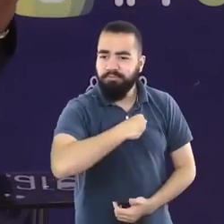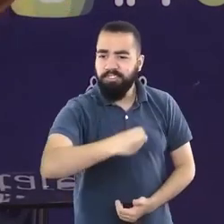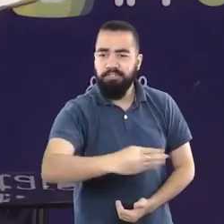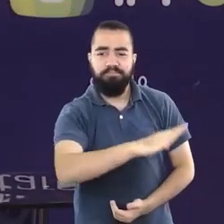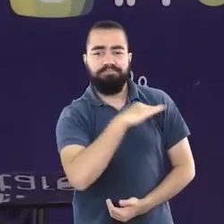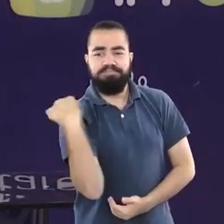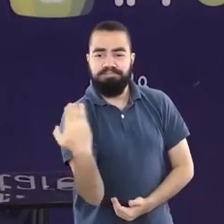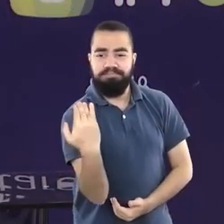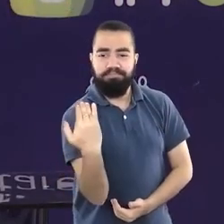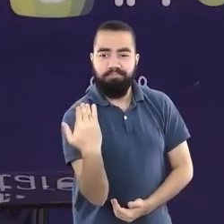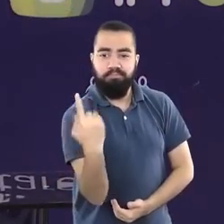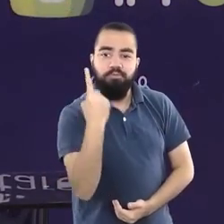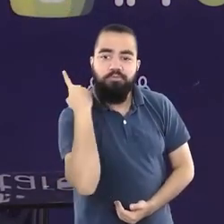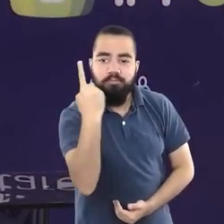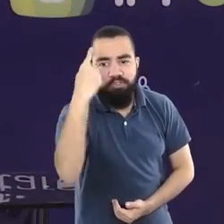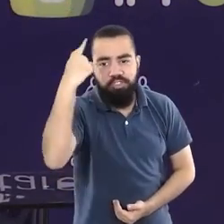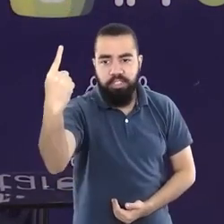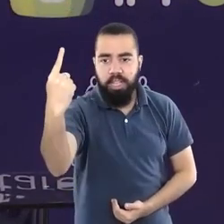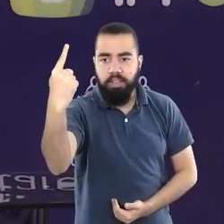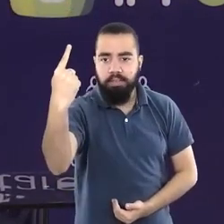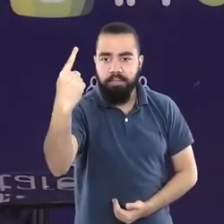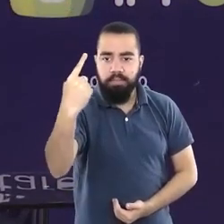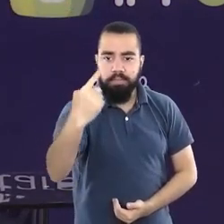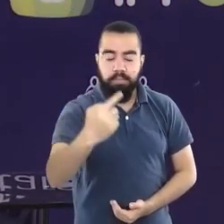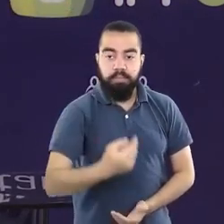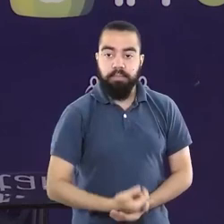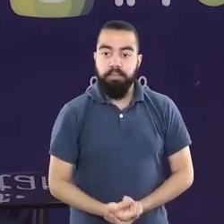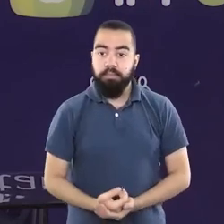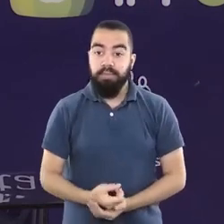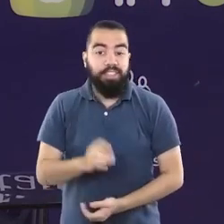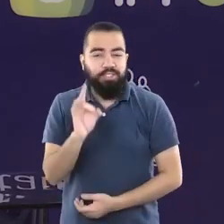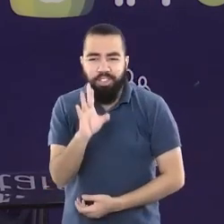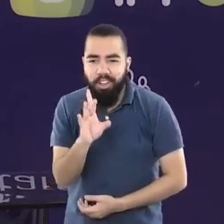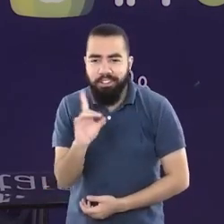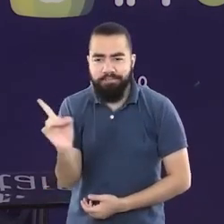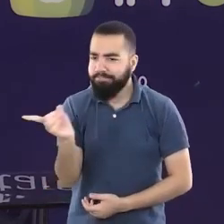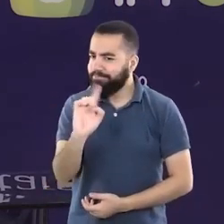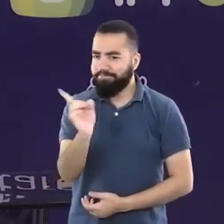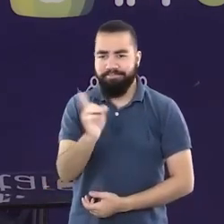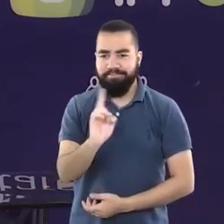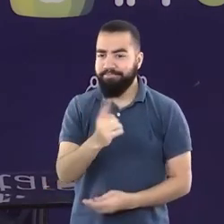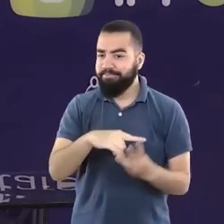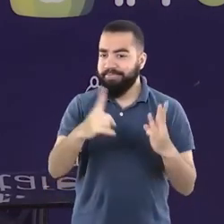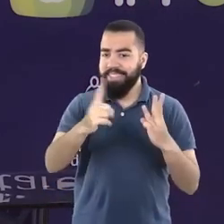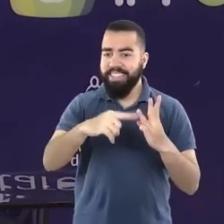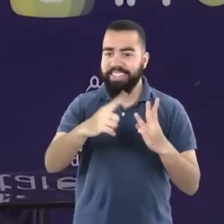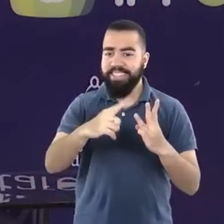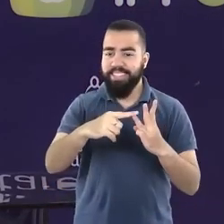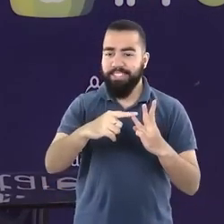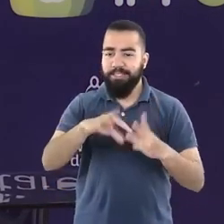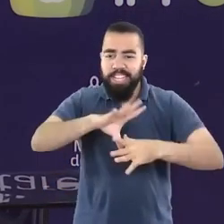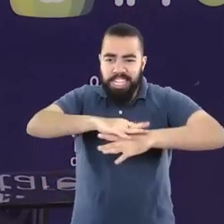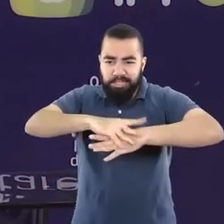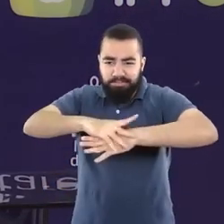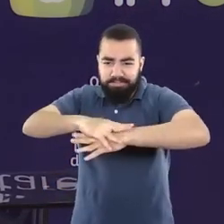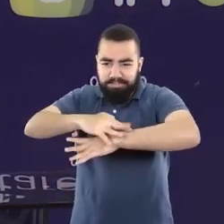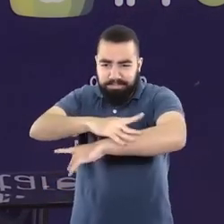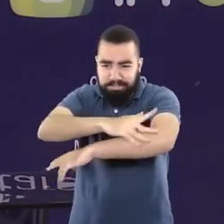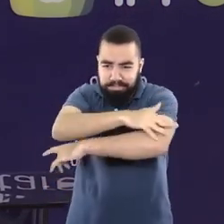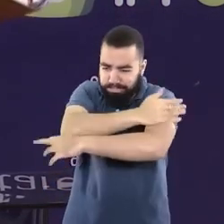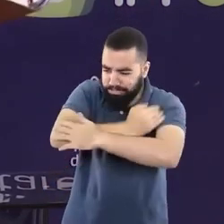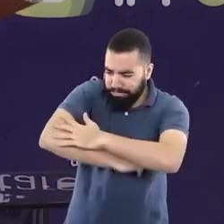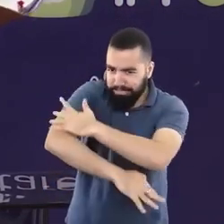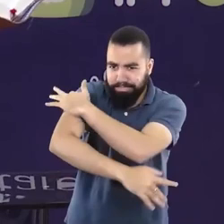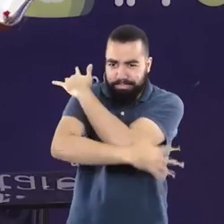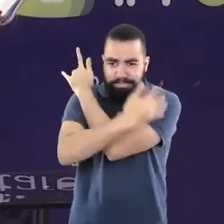se não bastasse isso, Jó é golpeado por uma enfermidade mortal, feridas do alto